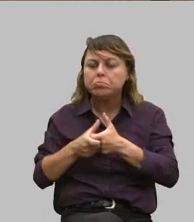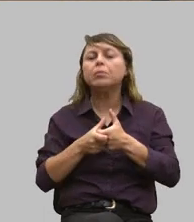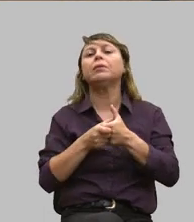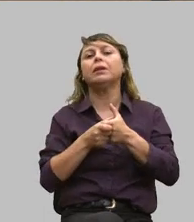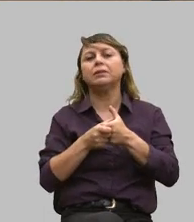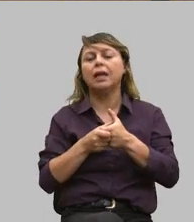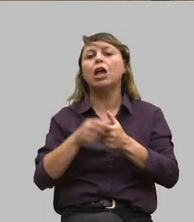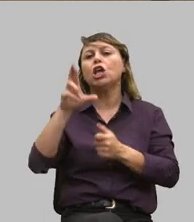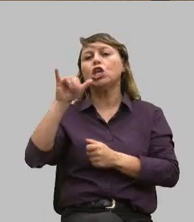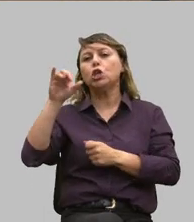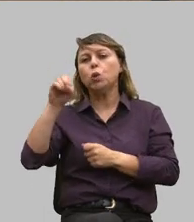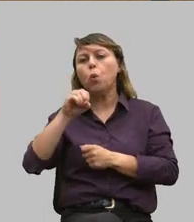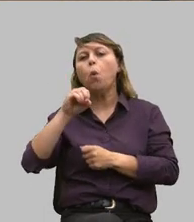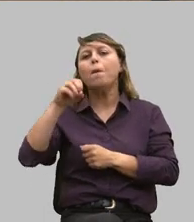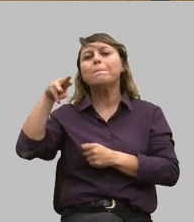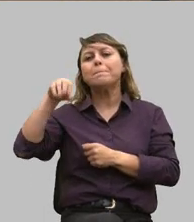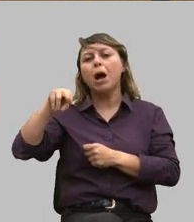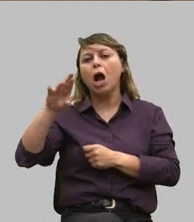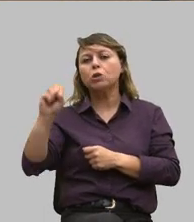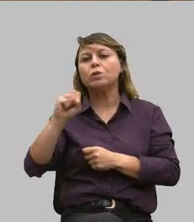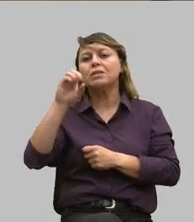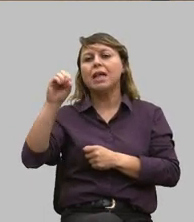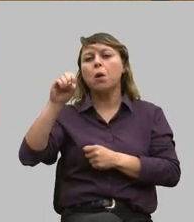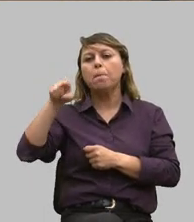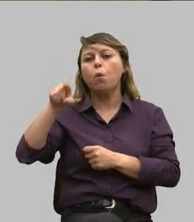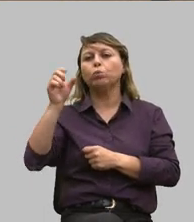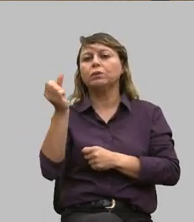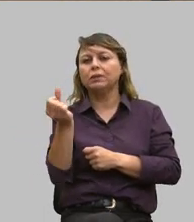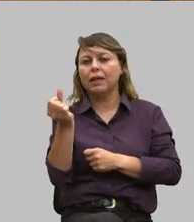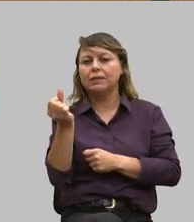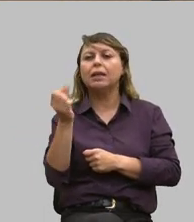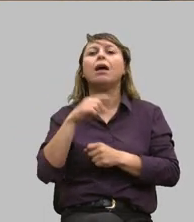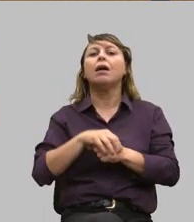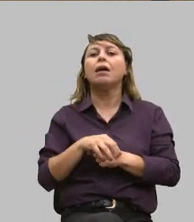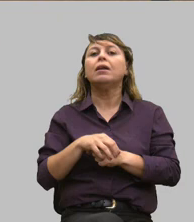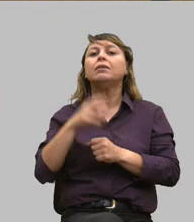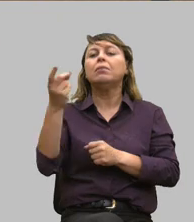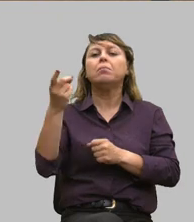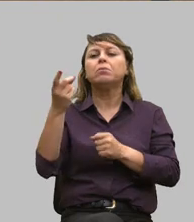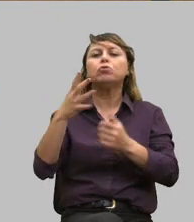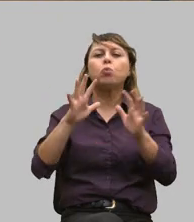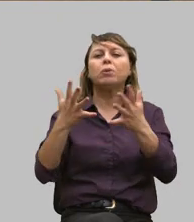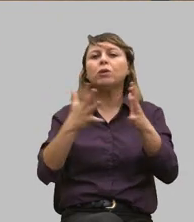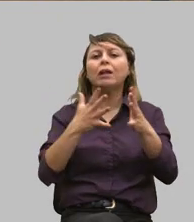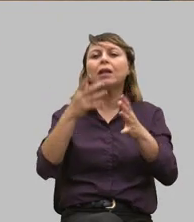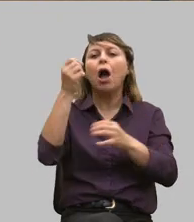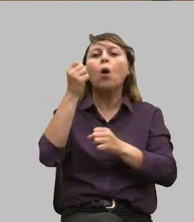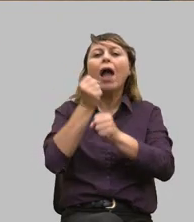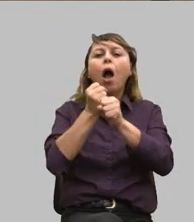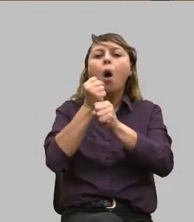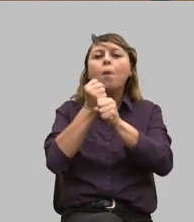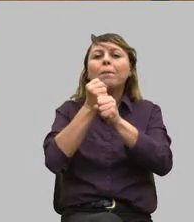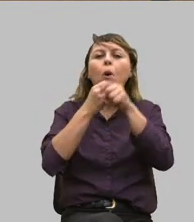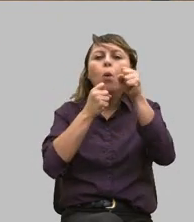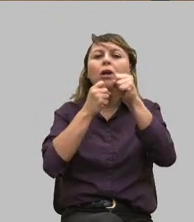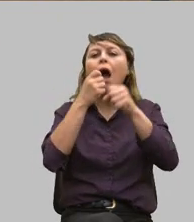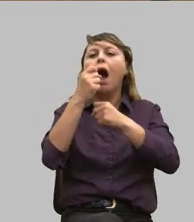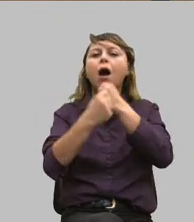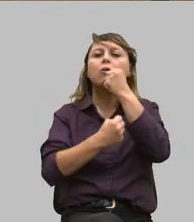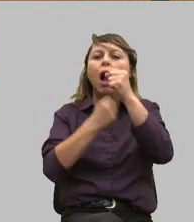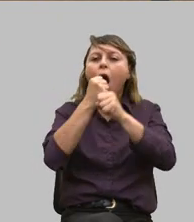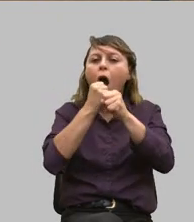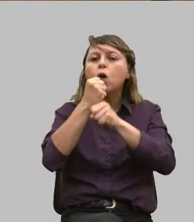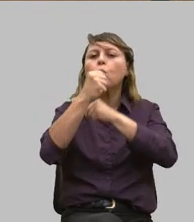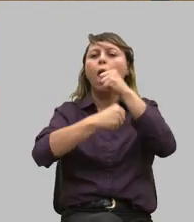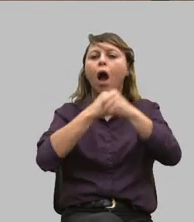Rio Mansa é 0.6 tem uma receita de 25 milhões anual ou seja tem uma capacidade de menos de 5%